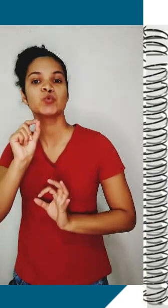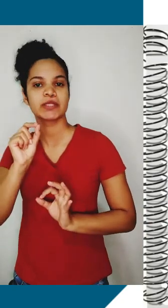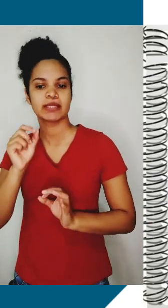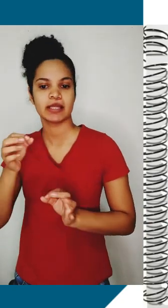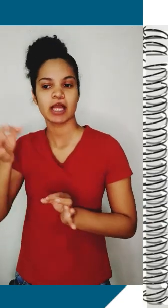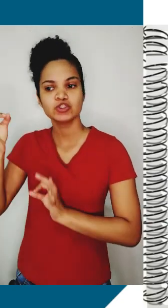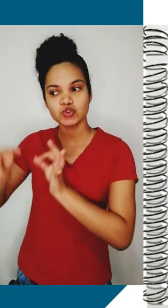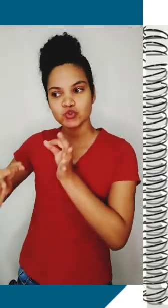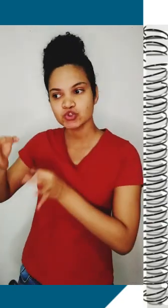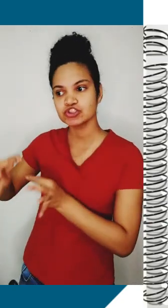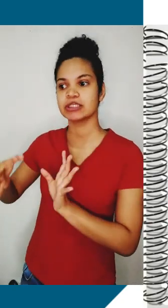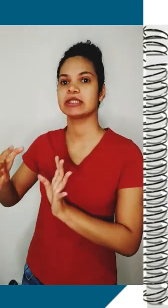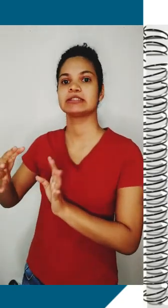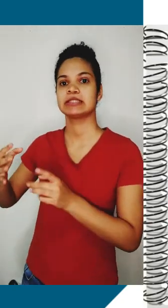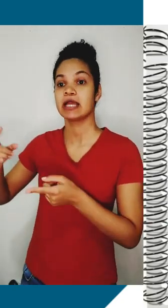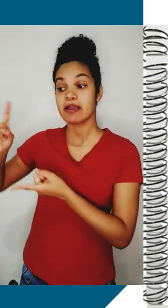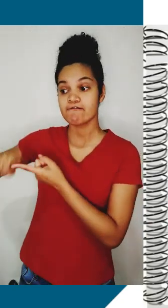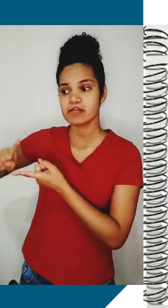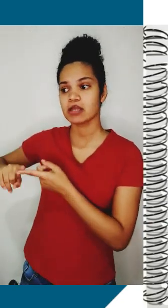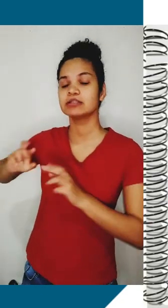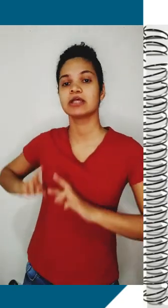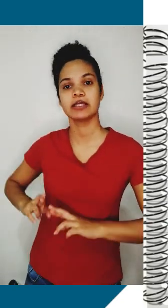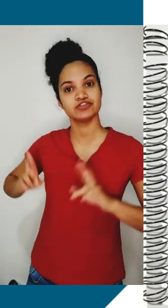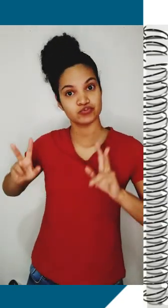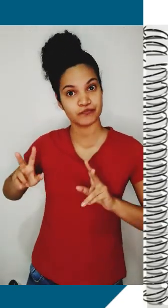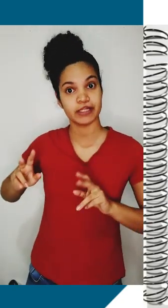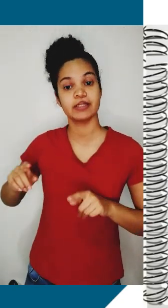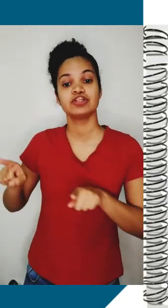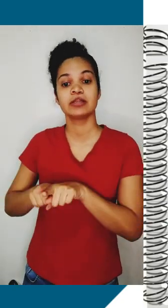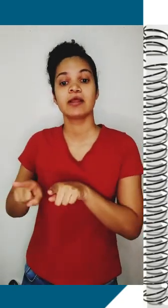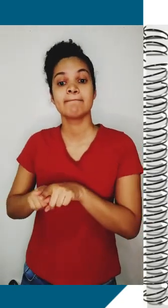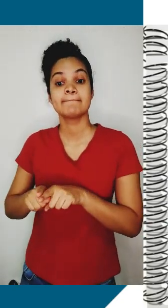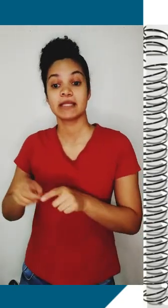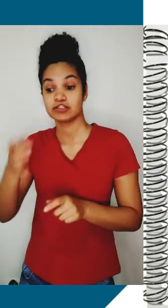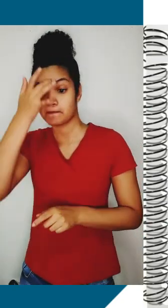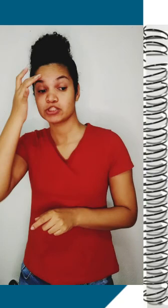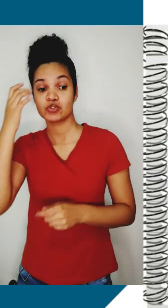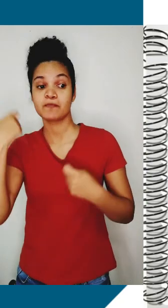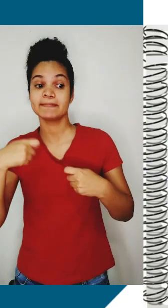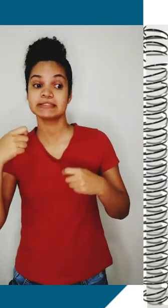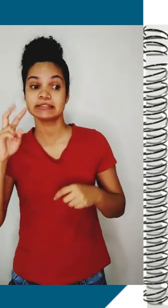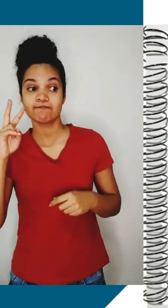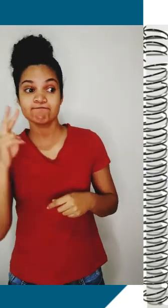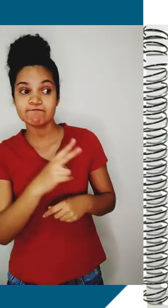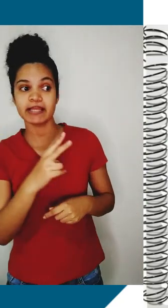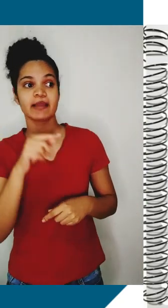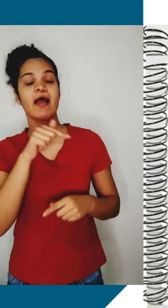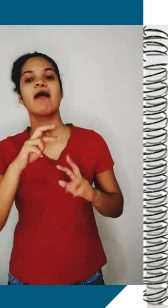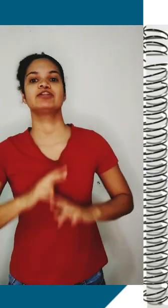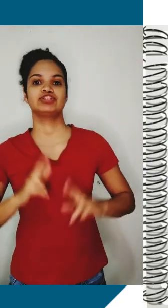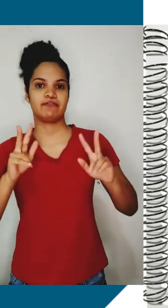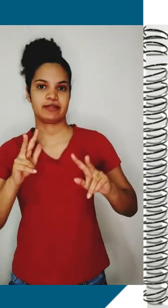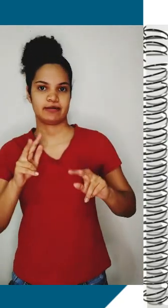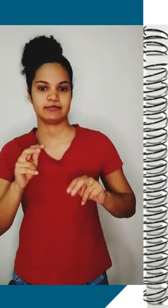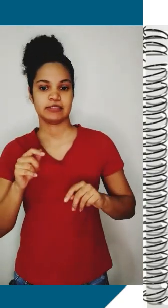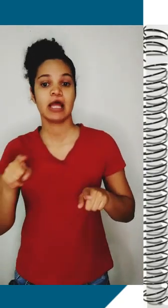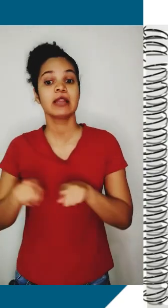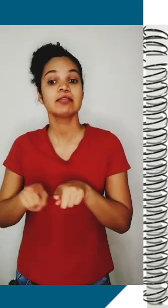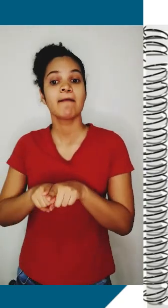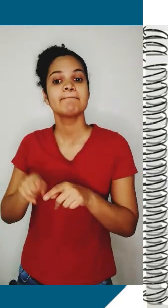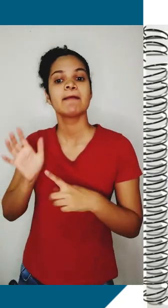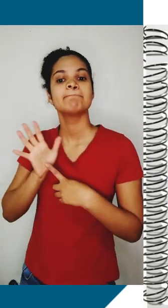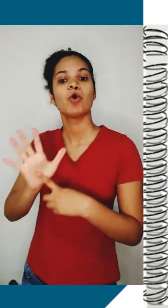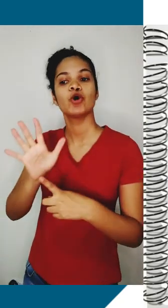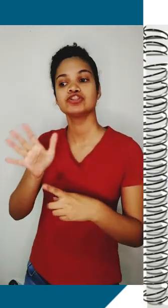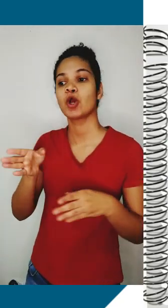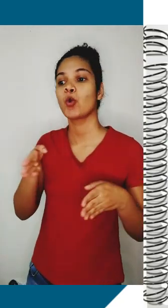e a vingança são coisas diferentes, né? E que as pessoas precisam enxergar essa diferença. E há um apontamento